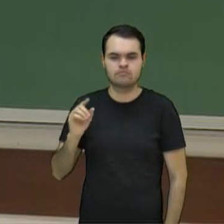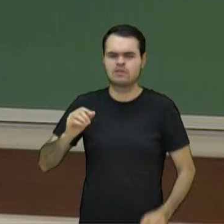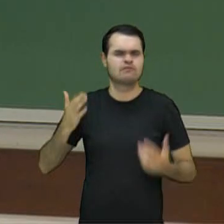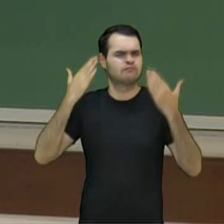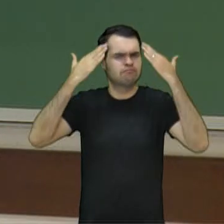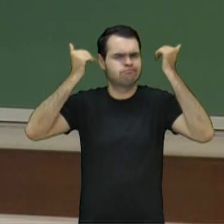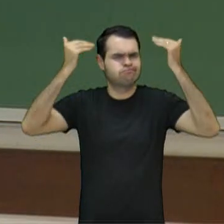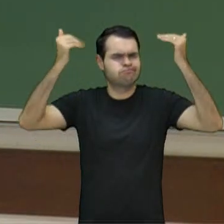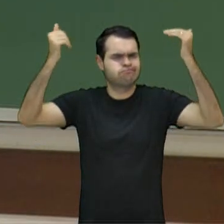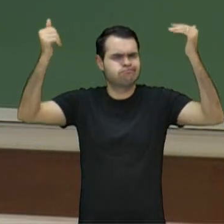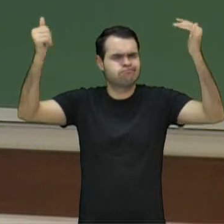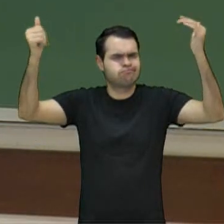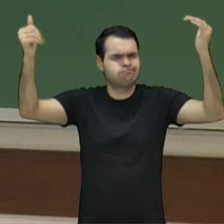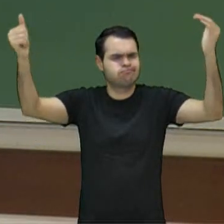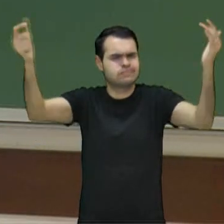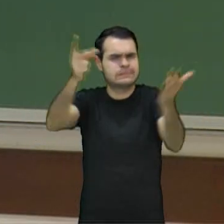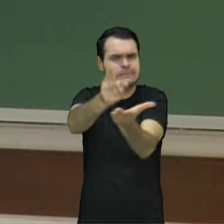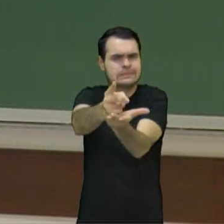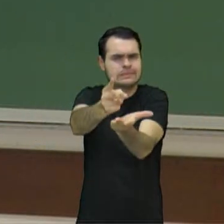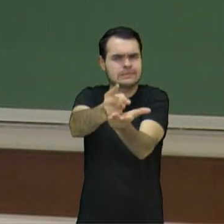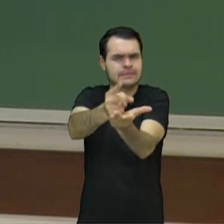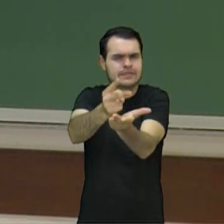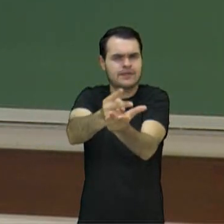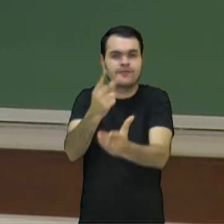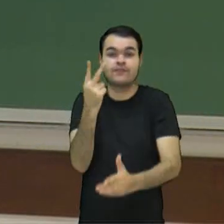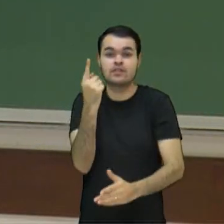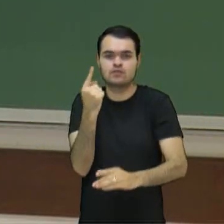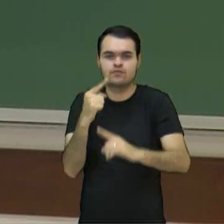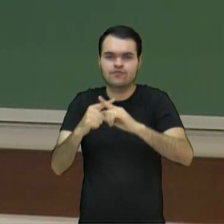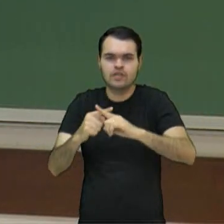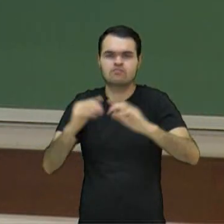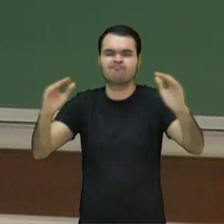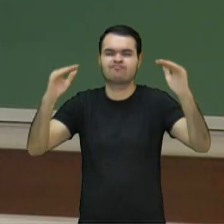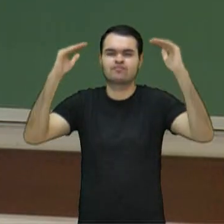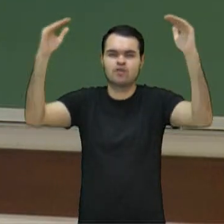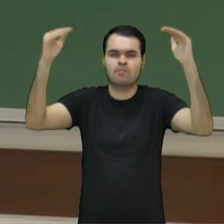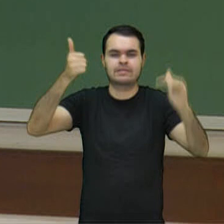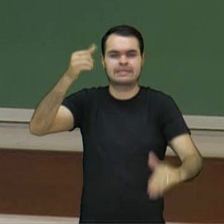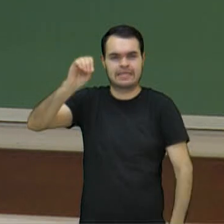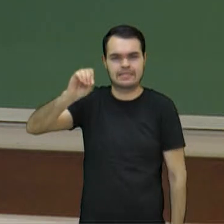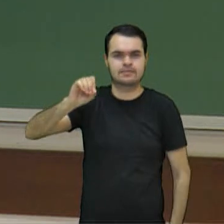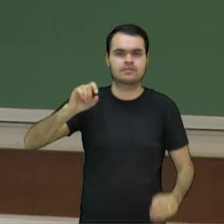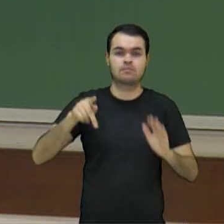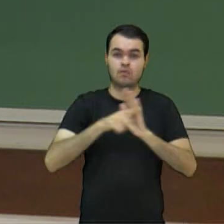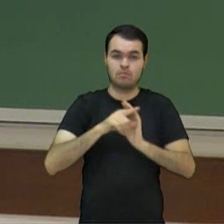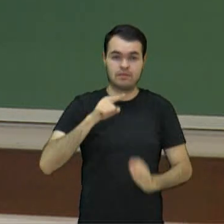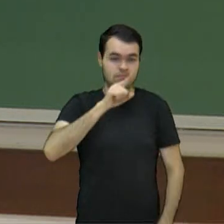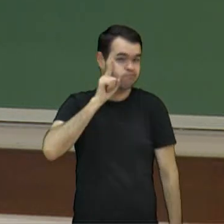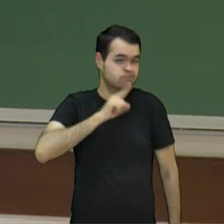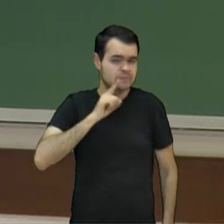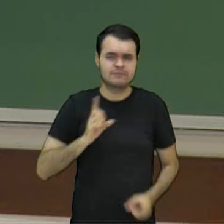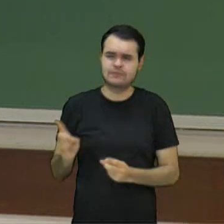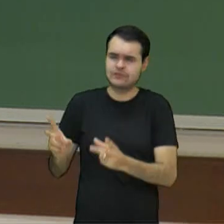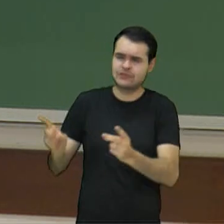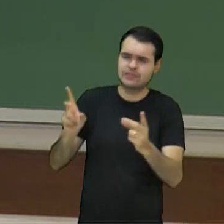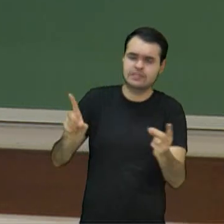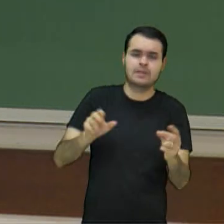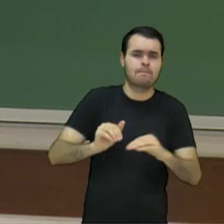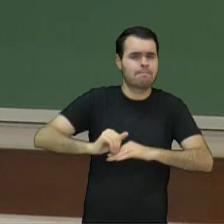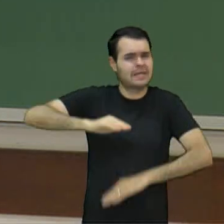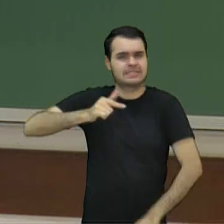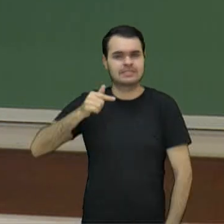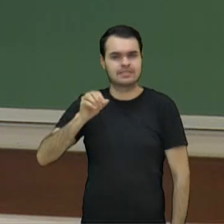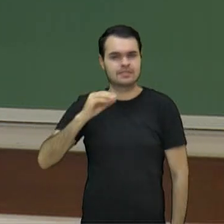paradas como 21, né, do Top Hits dos Estados Unidos e vendeu mais de 70 milhões